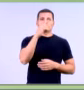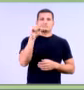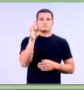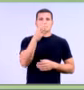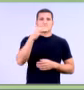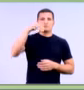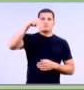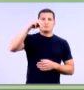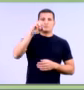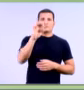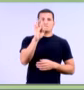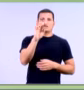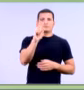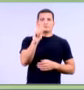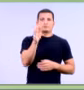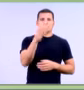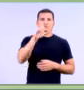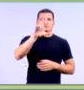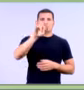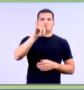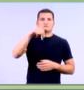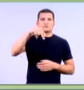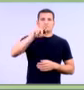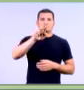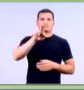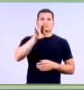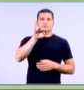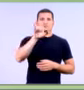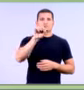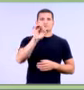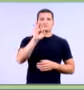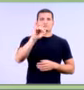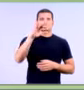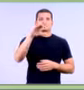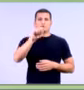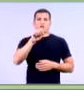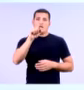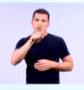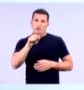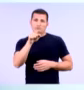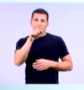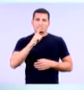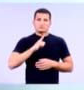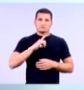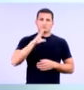metalinguística. O nome é complicado, mas a ideia é quando você tem um código